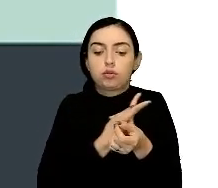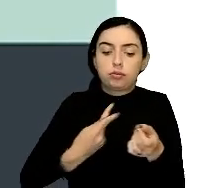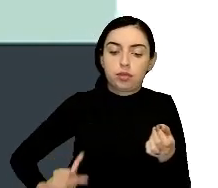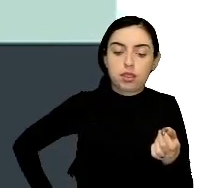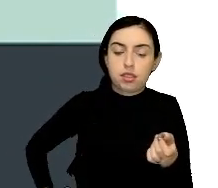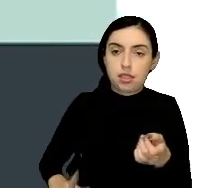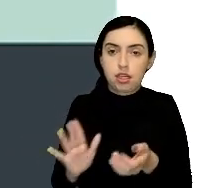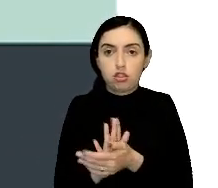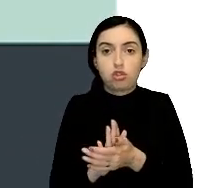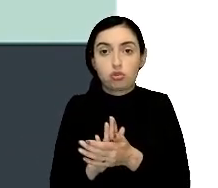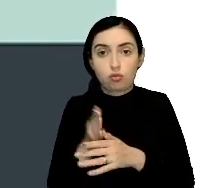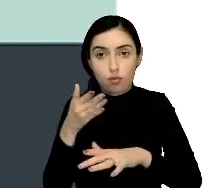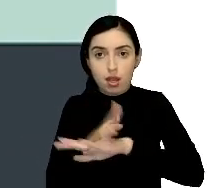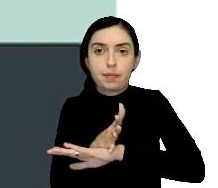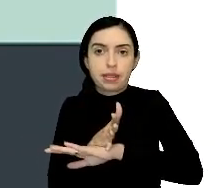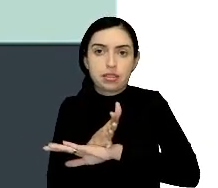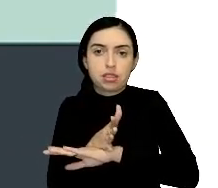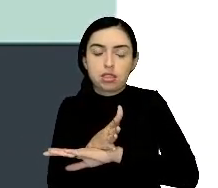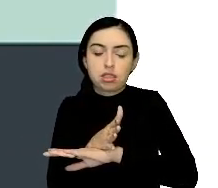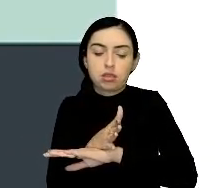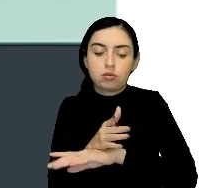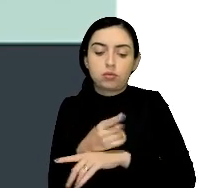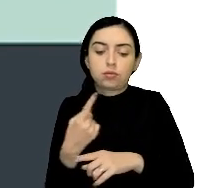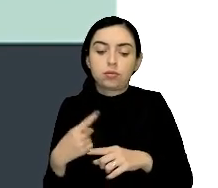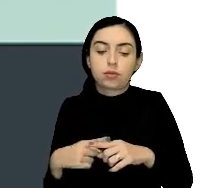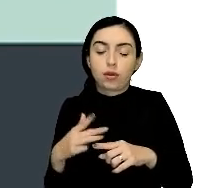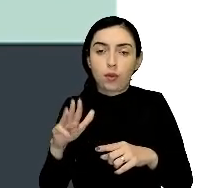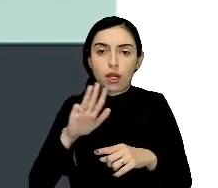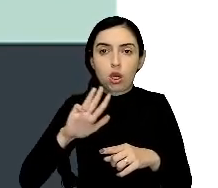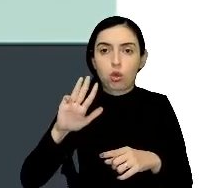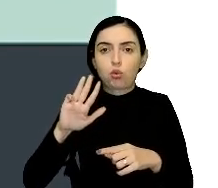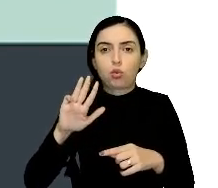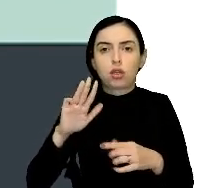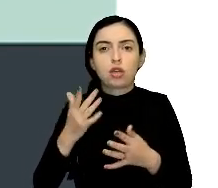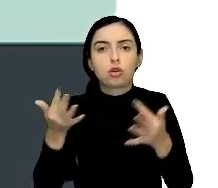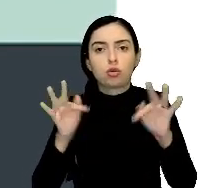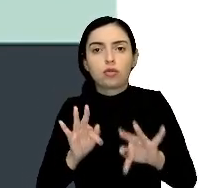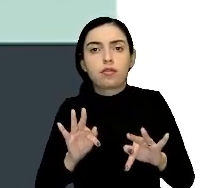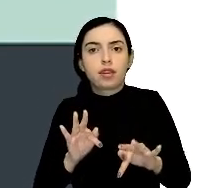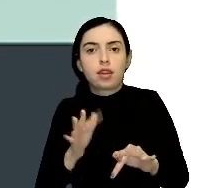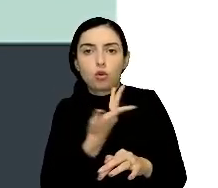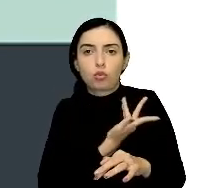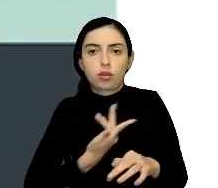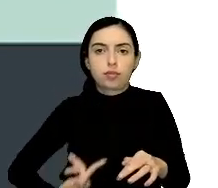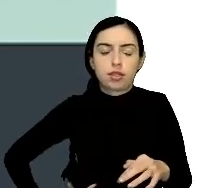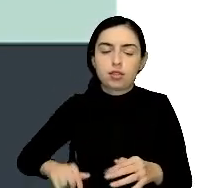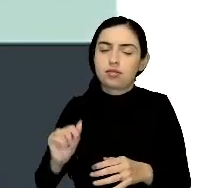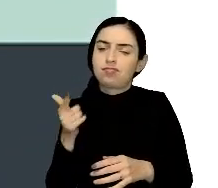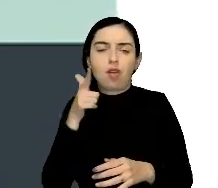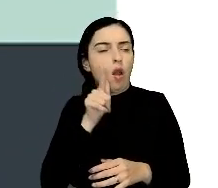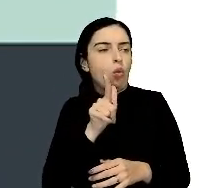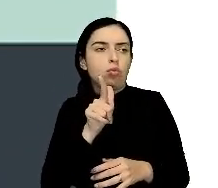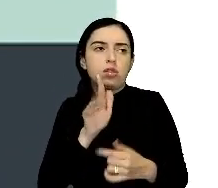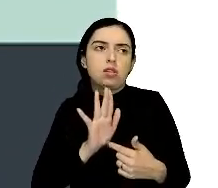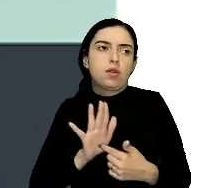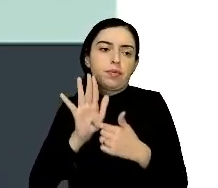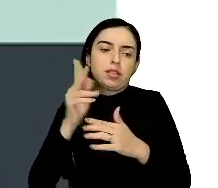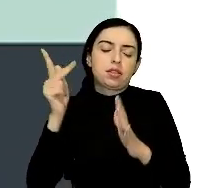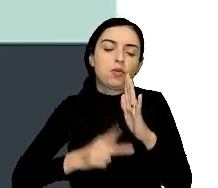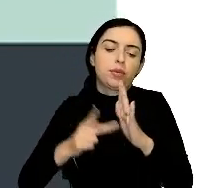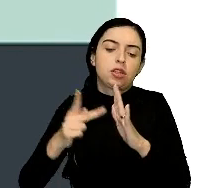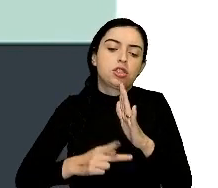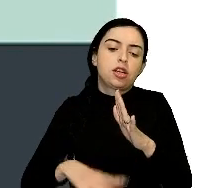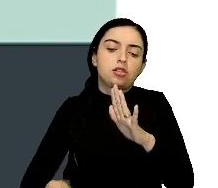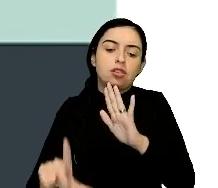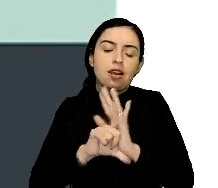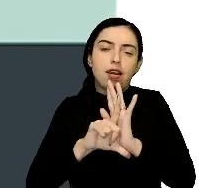uma aprovação bastante alta, que era o Lula, no final do seu mandato, não conseguiu apresentar um projeto de lei